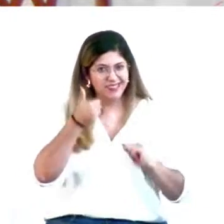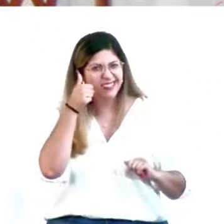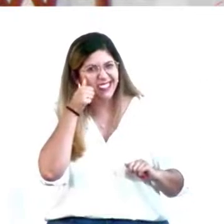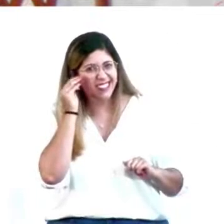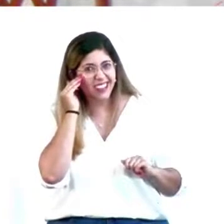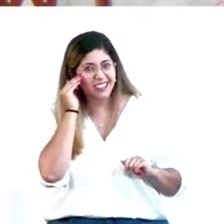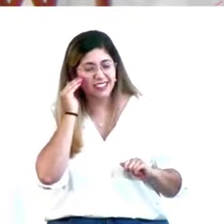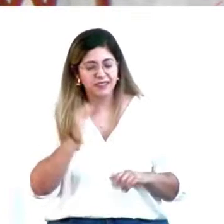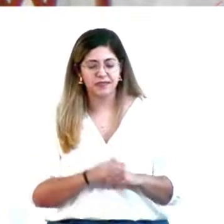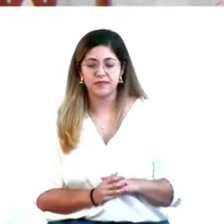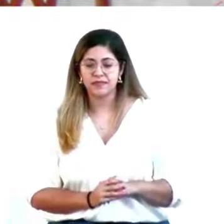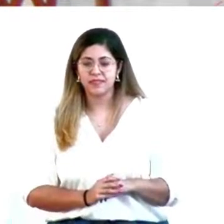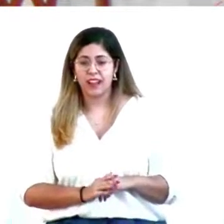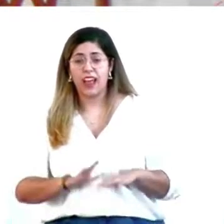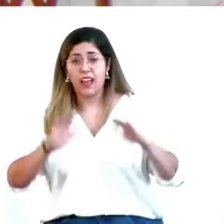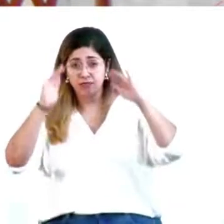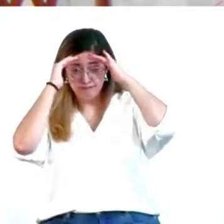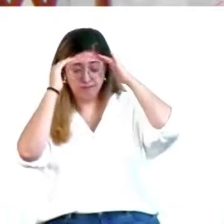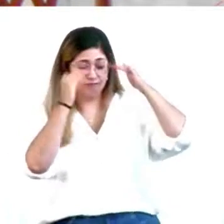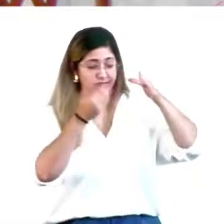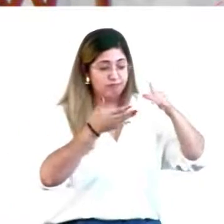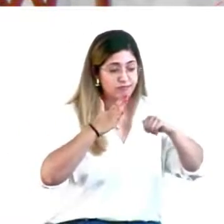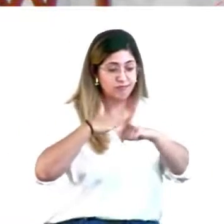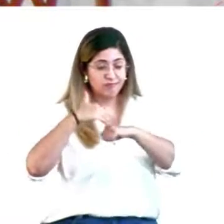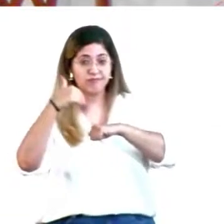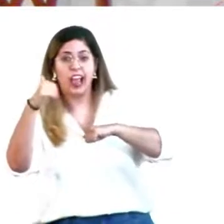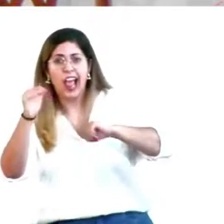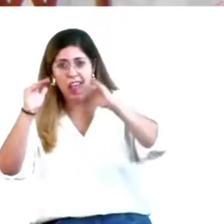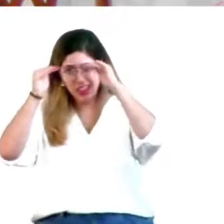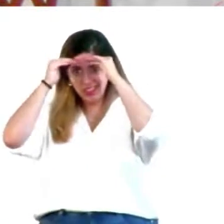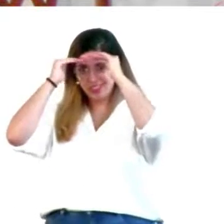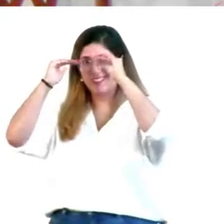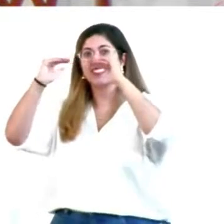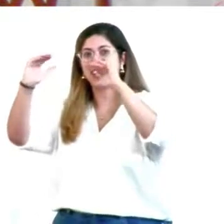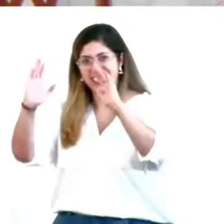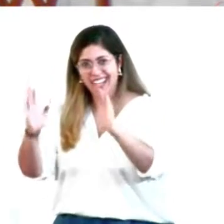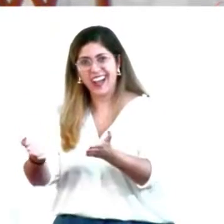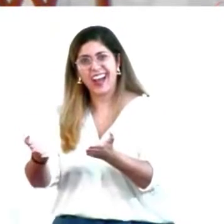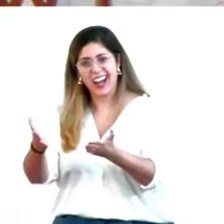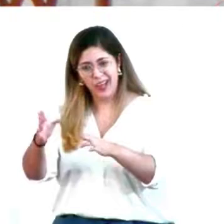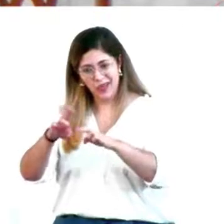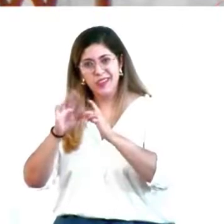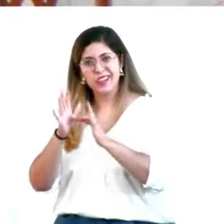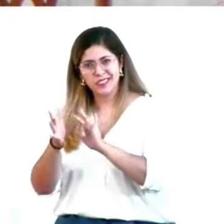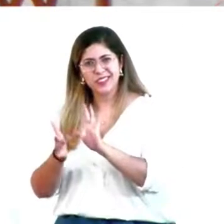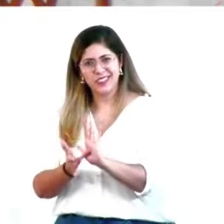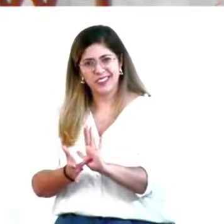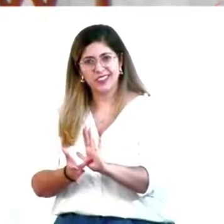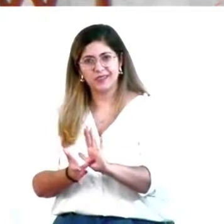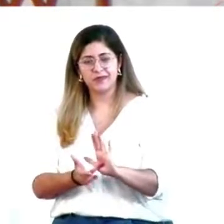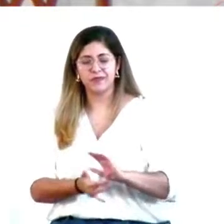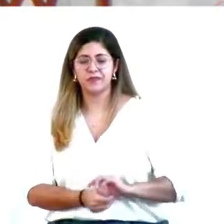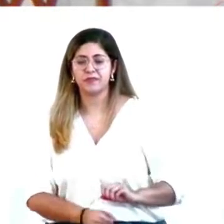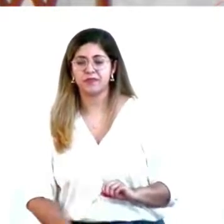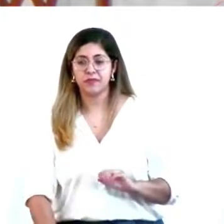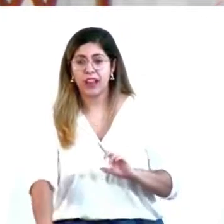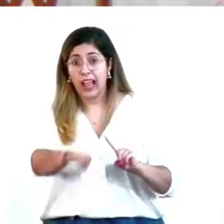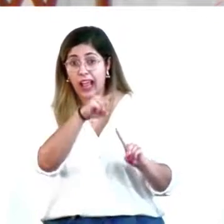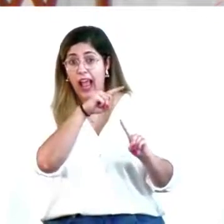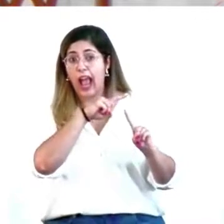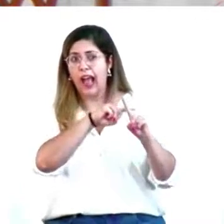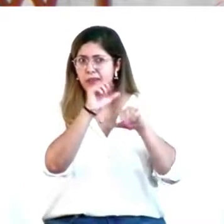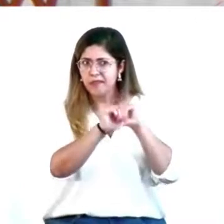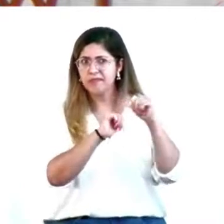para filhos de Deus. Na sequência, ele destaca que essa obra da cruz nos salva e